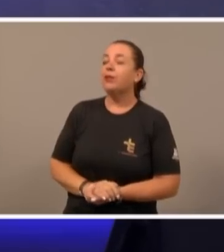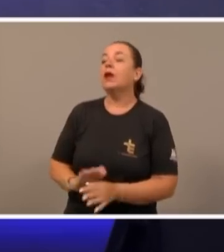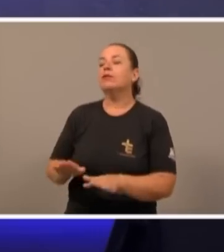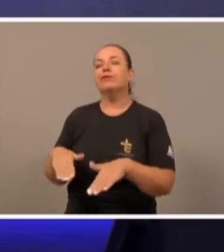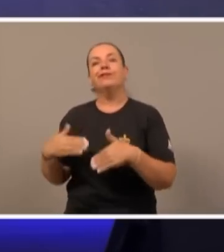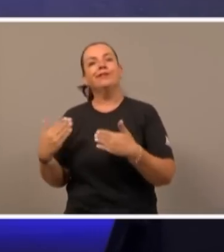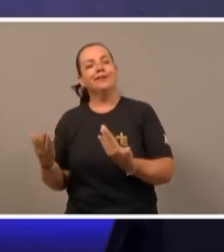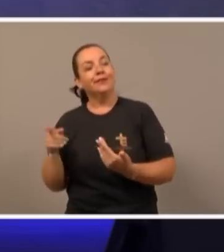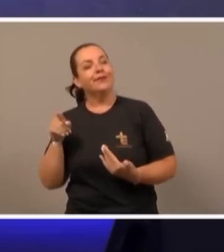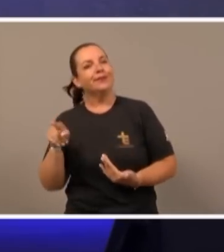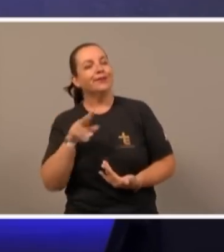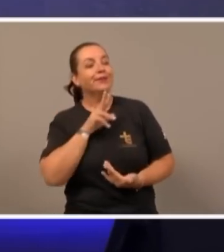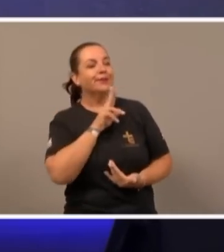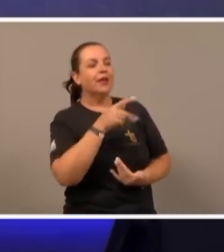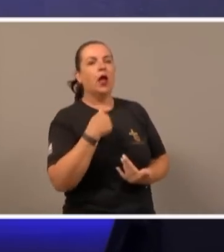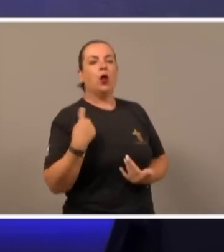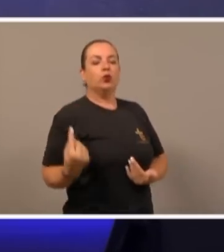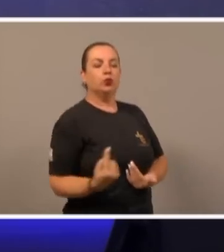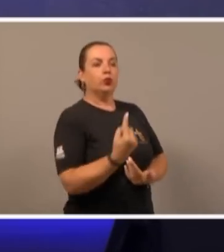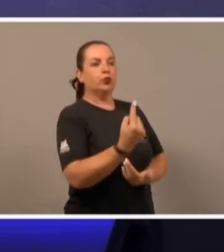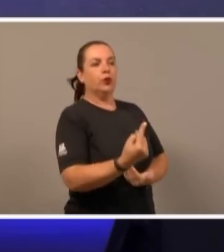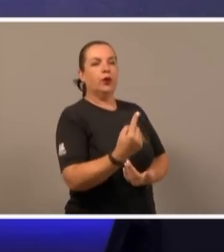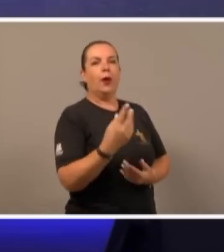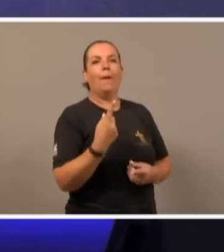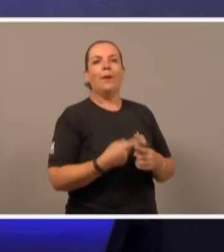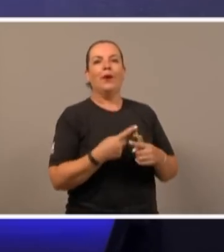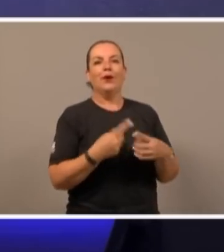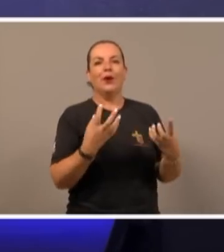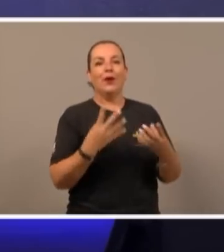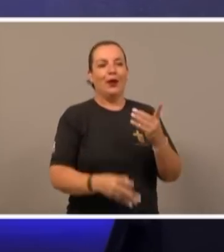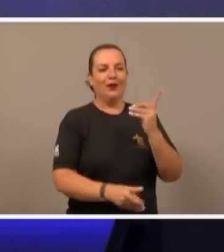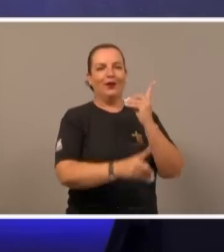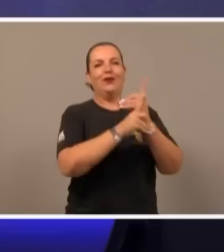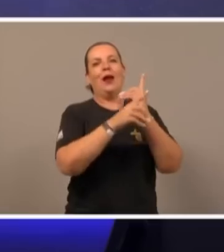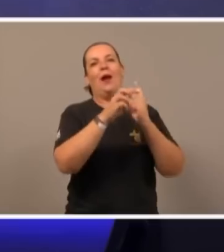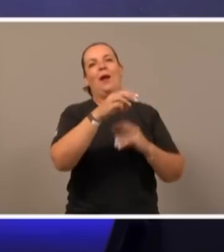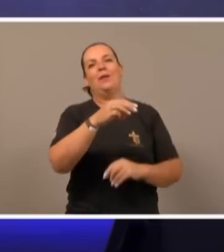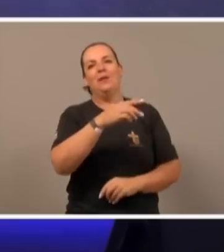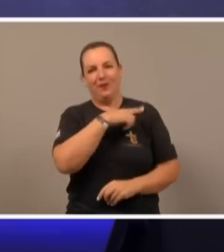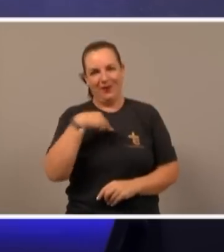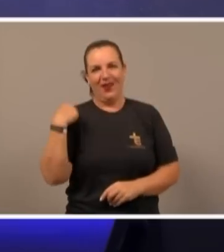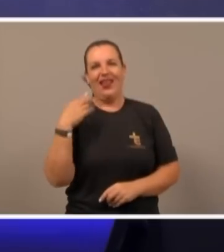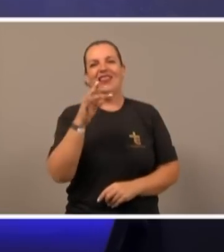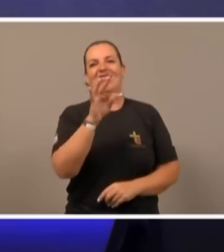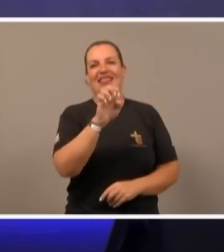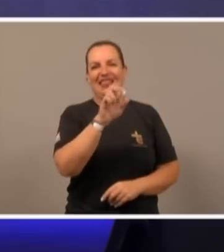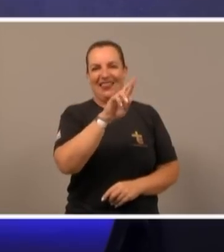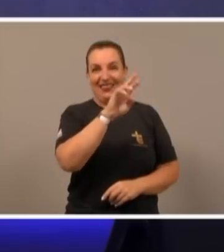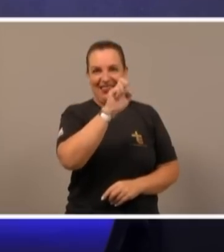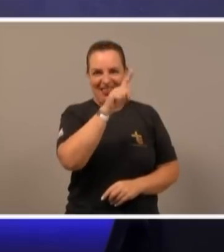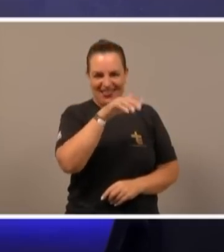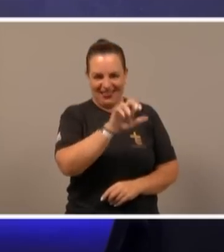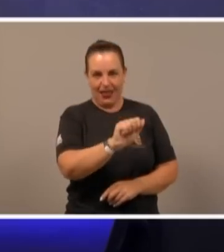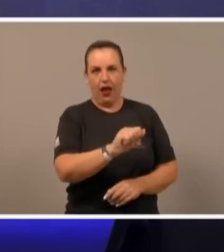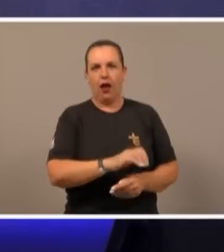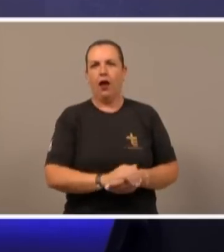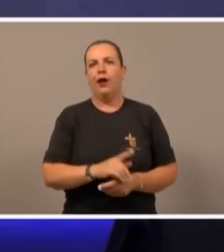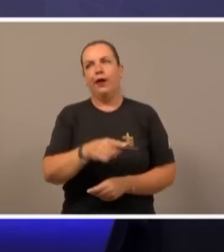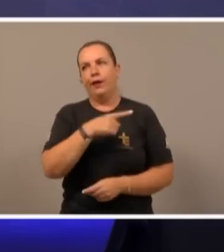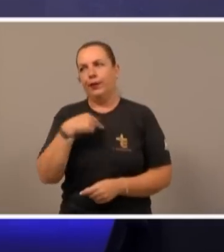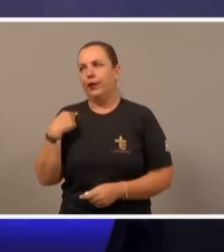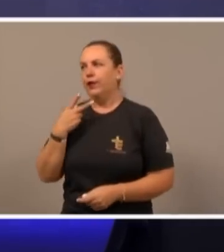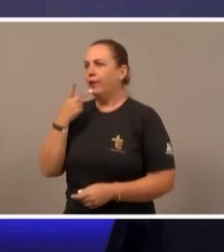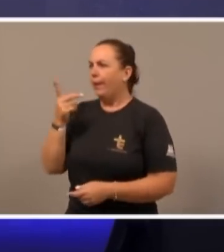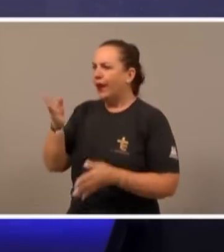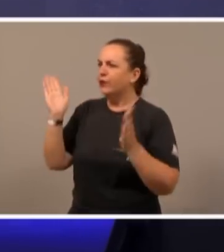Então, eu vim aqui para encontrar Madre Teresa de Calcutá. A religiosa indignada: mas eu